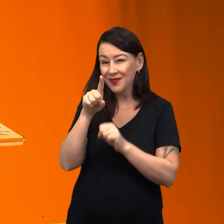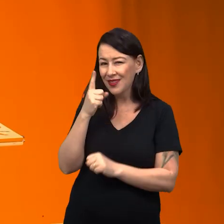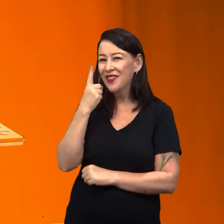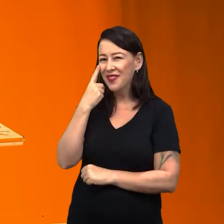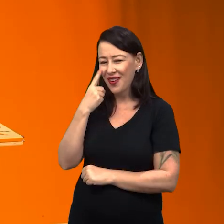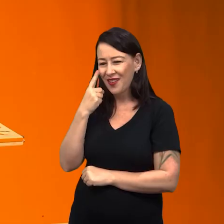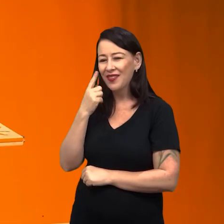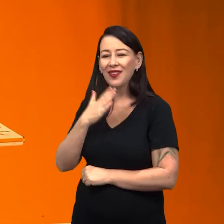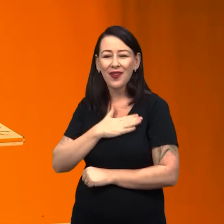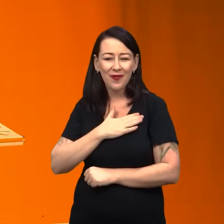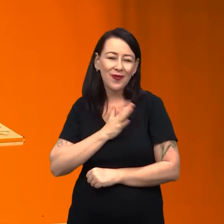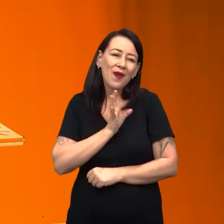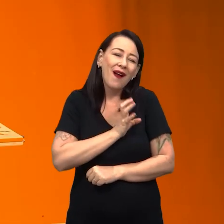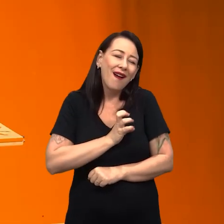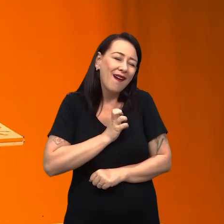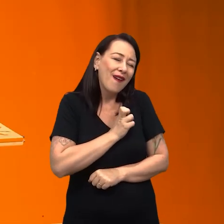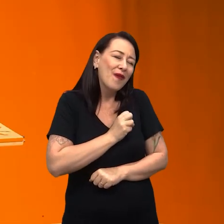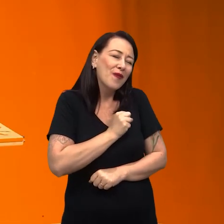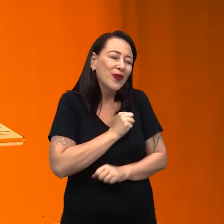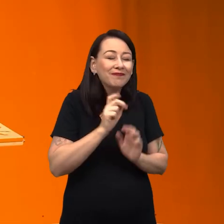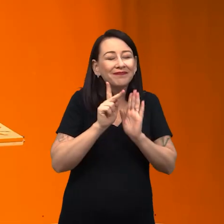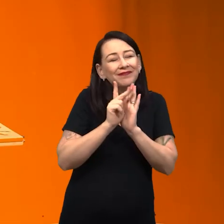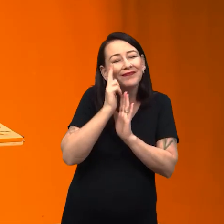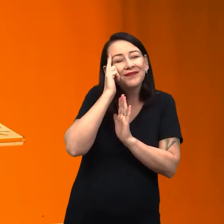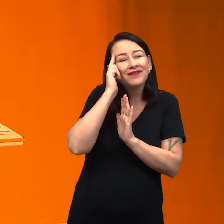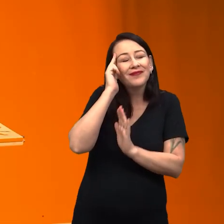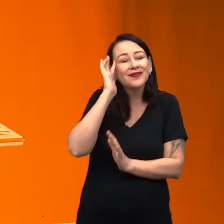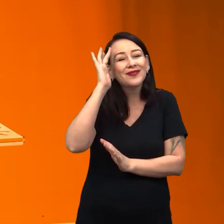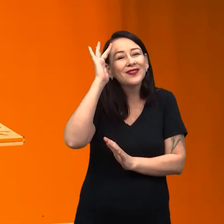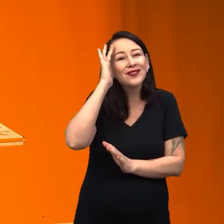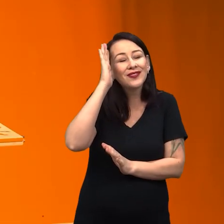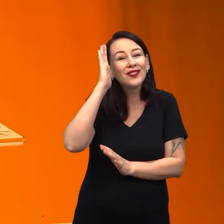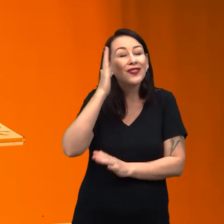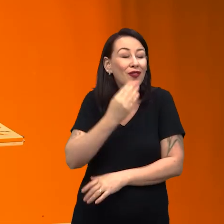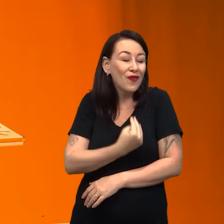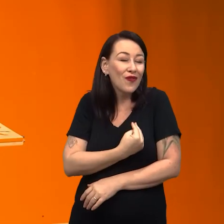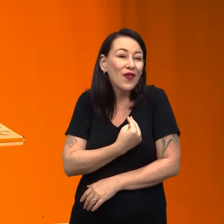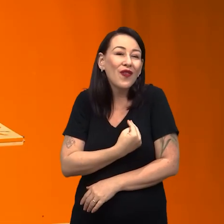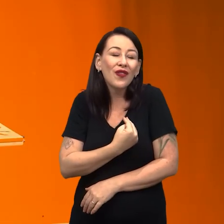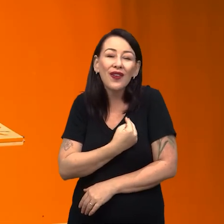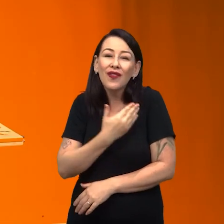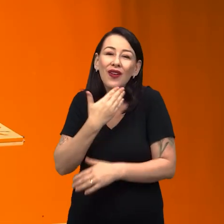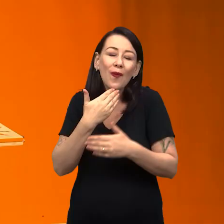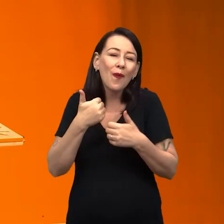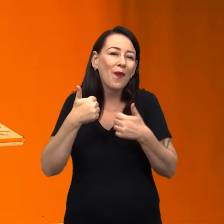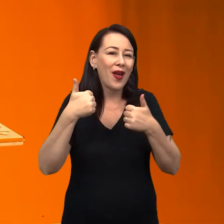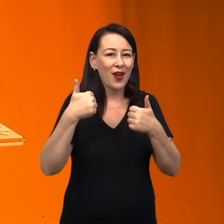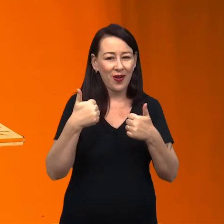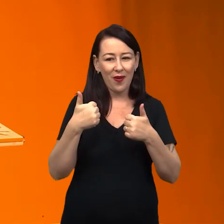meu amor, como é bom sonhos ter. Deus lhe deu o melhor